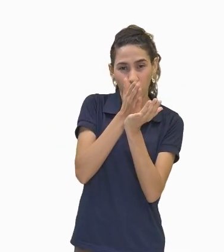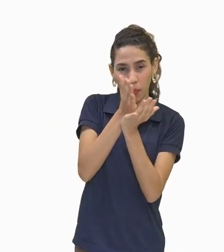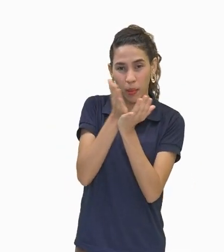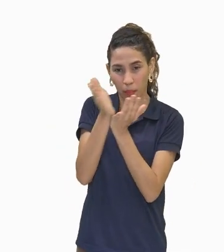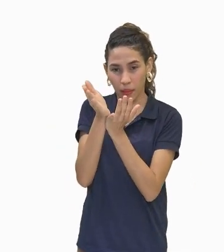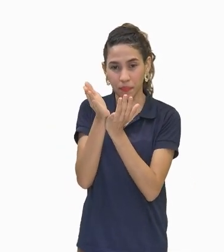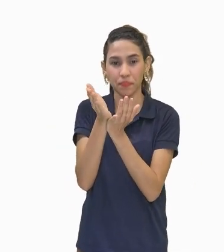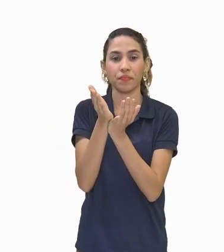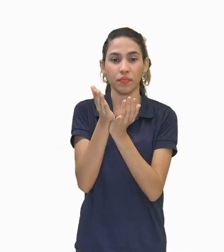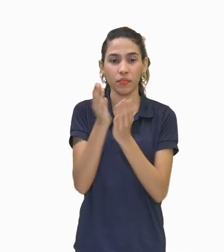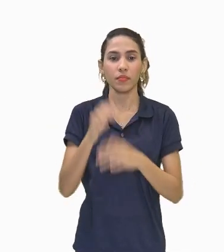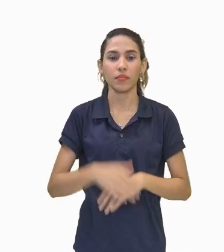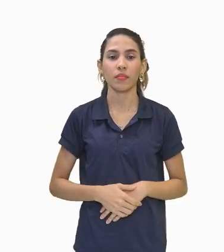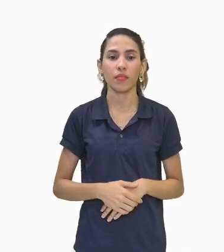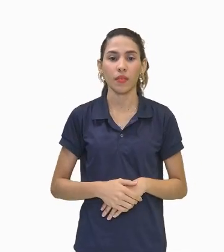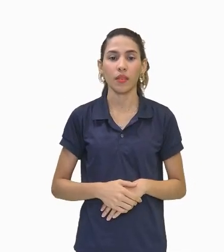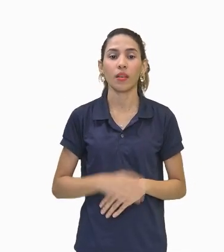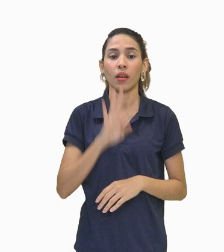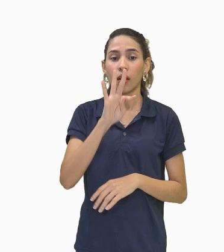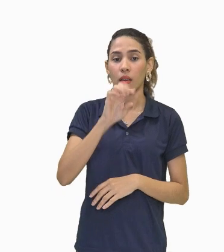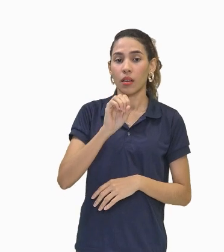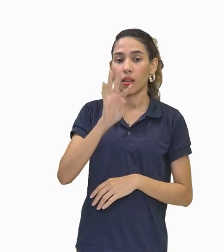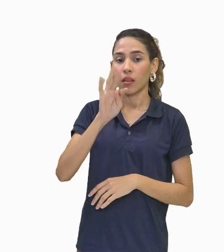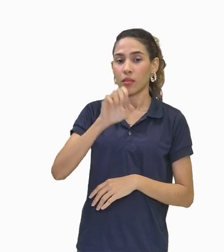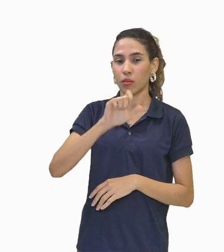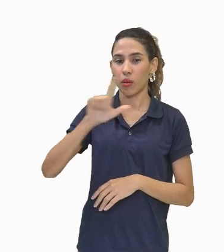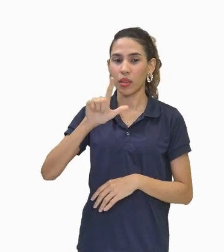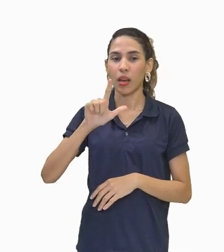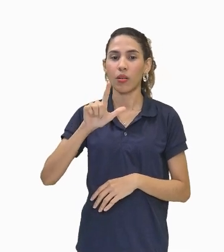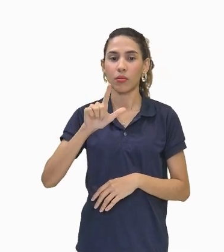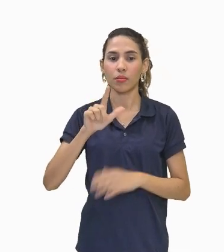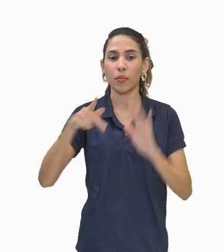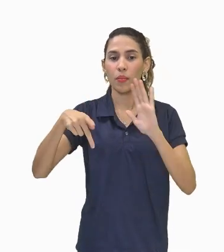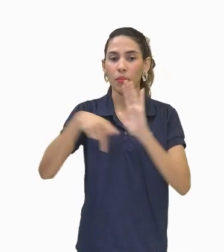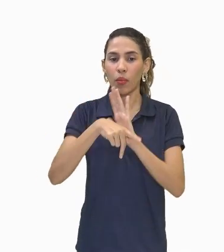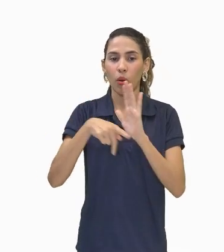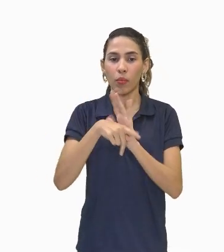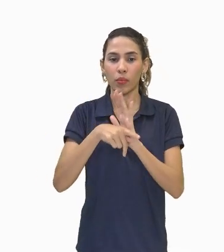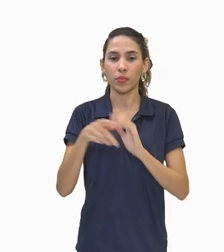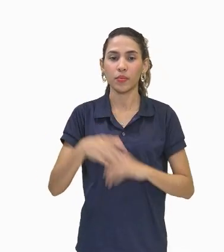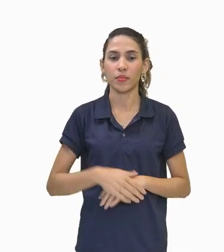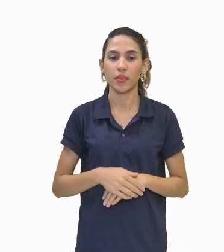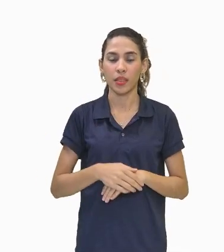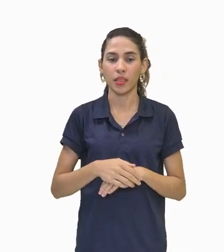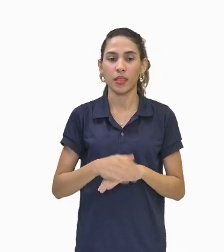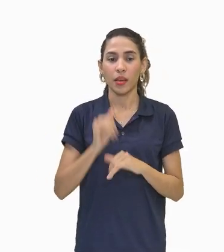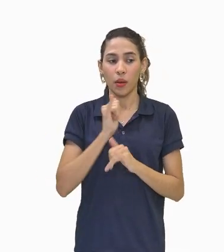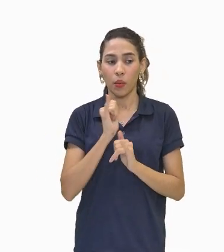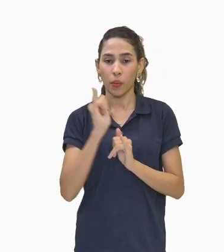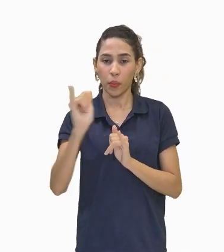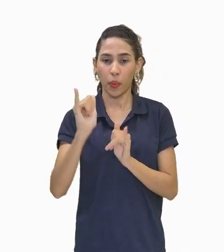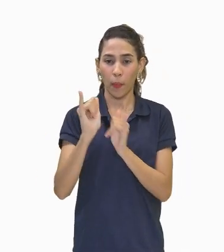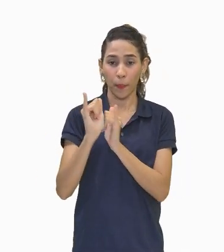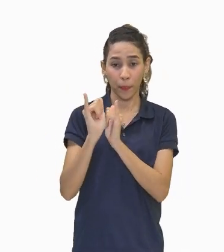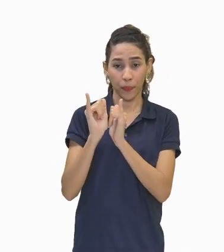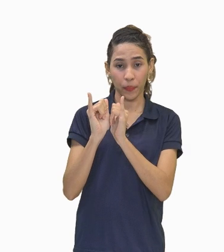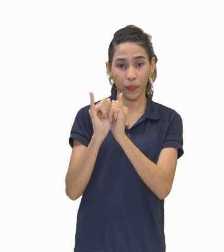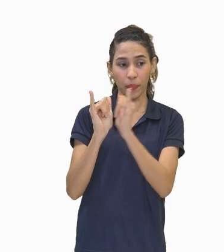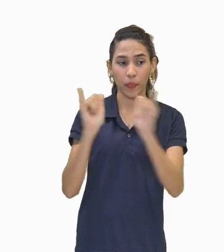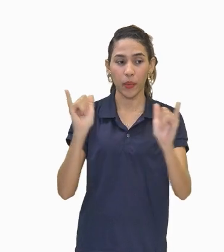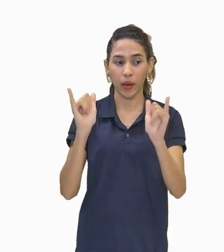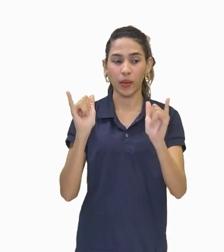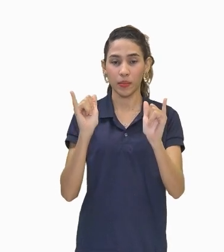ela é dividida entre os caminhos paralelos. A soma das correntes em cada caminho é